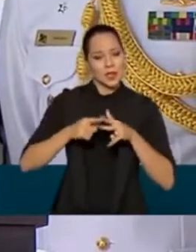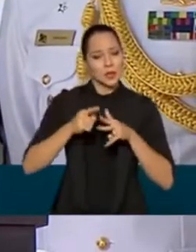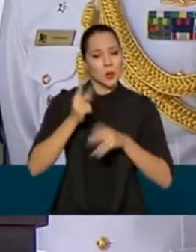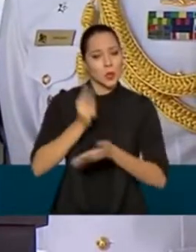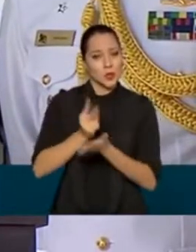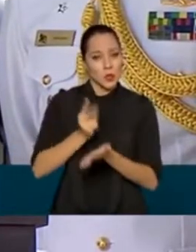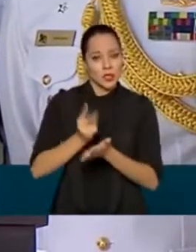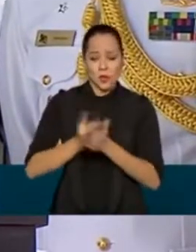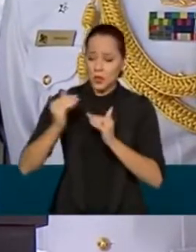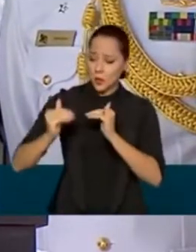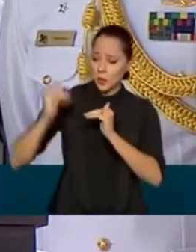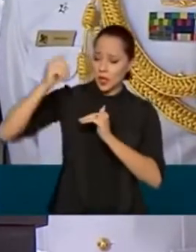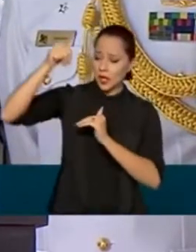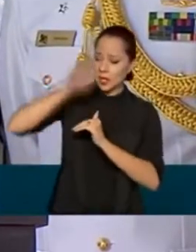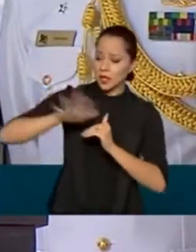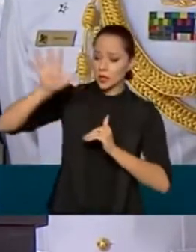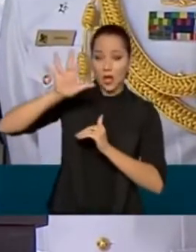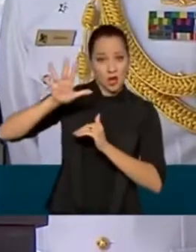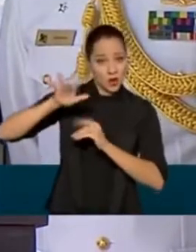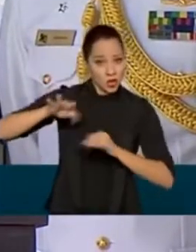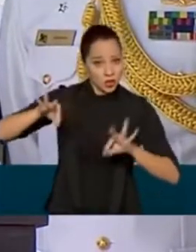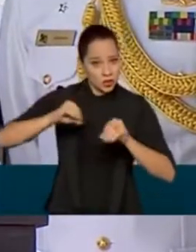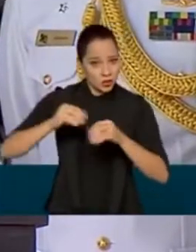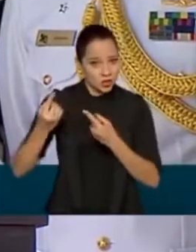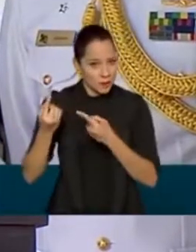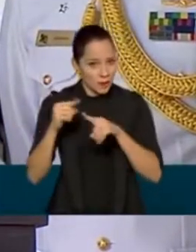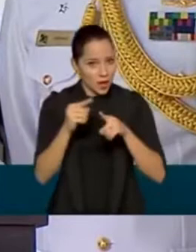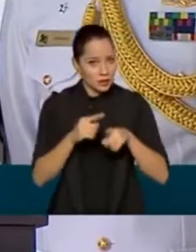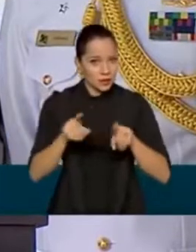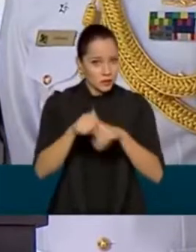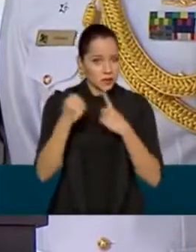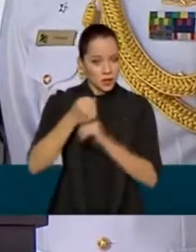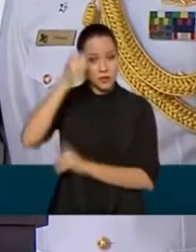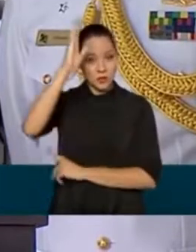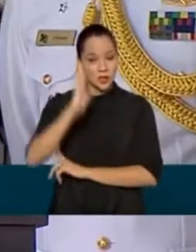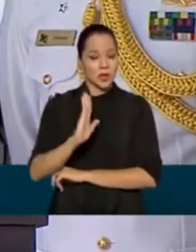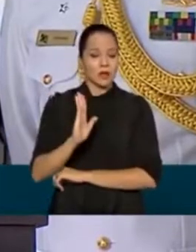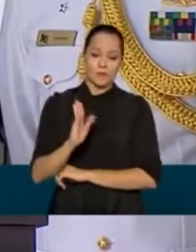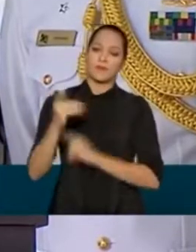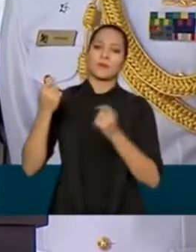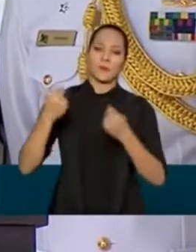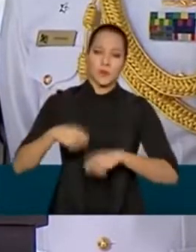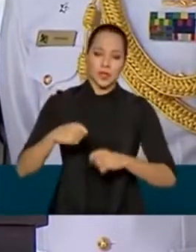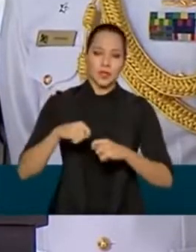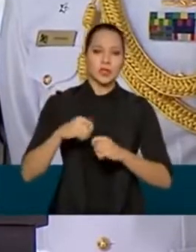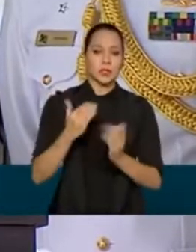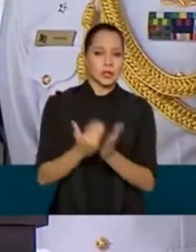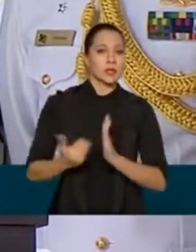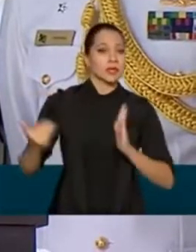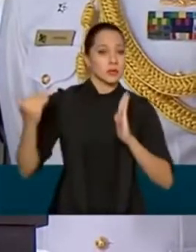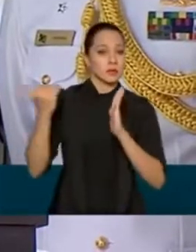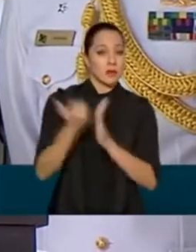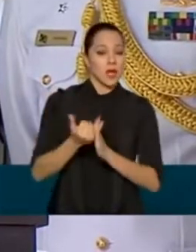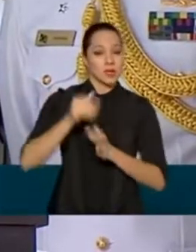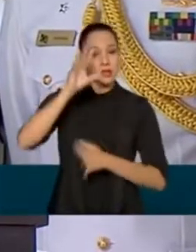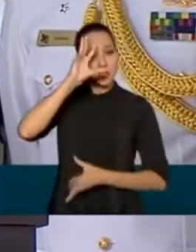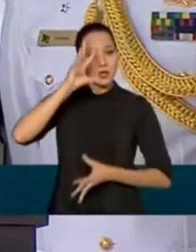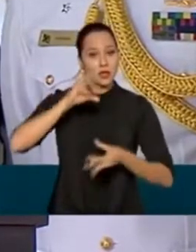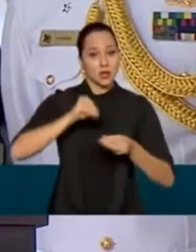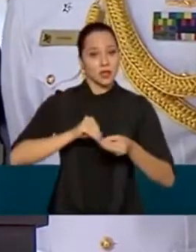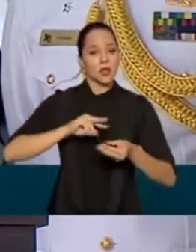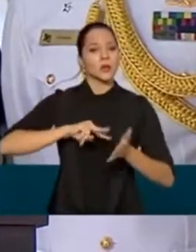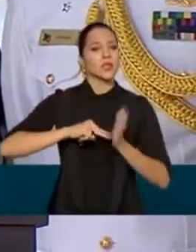nacional, todas essas ameaças, a sociedade brasileira precisa cada vez mais entender o